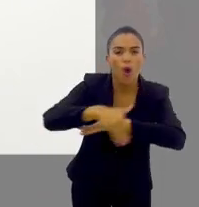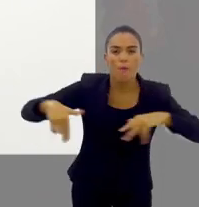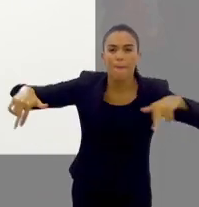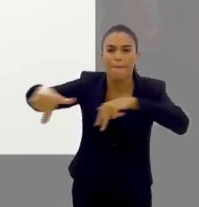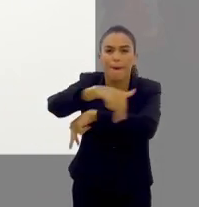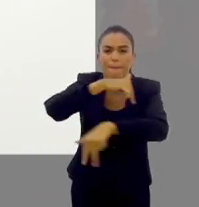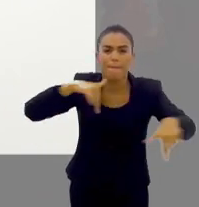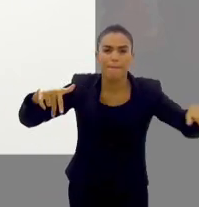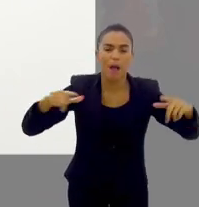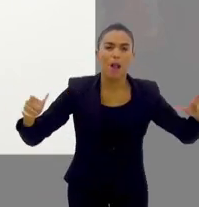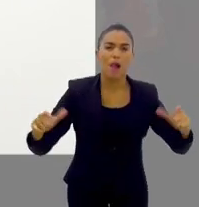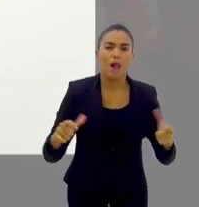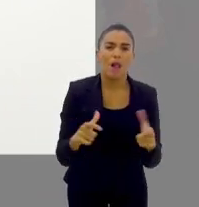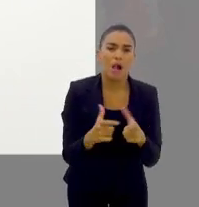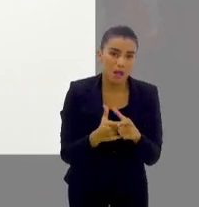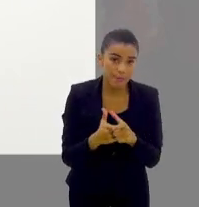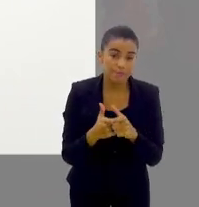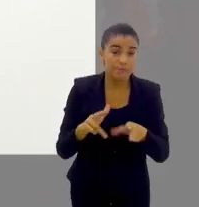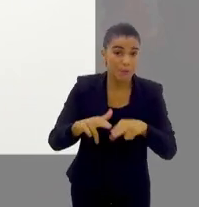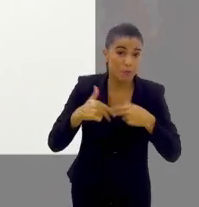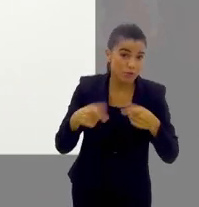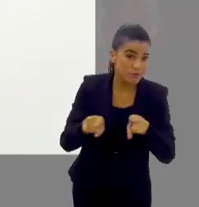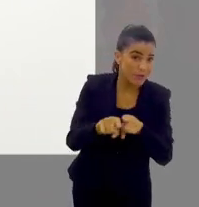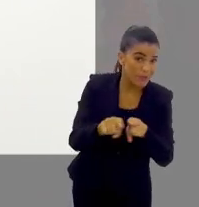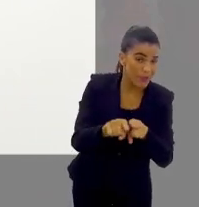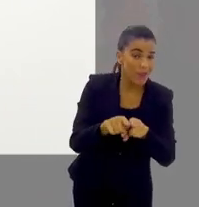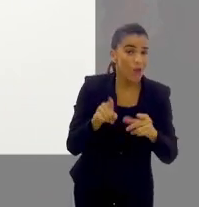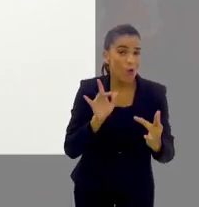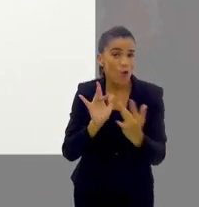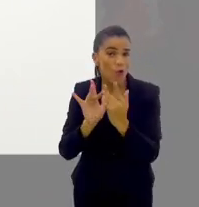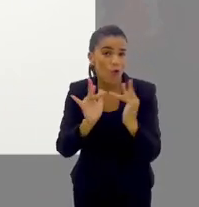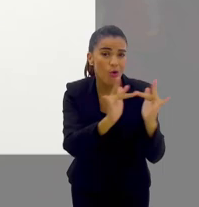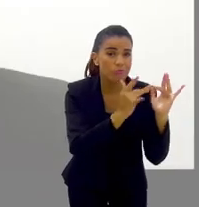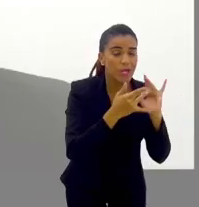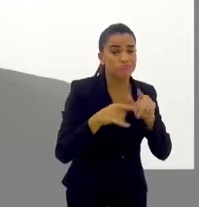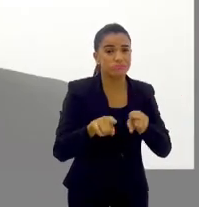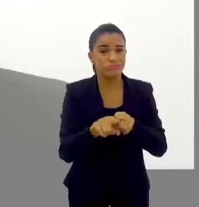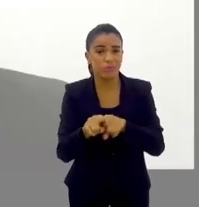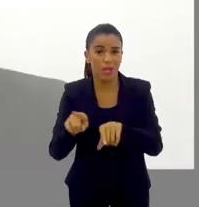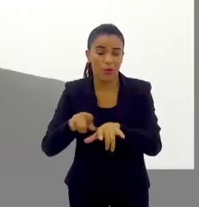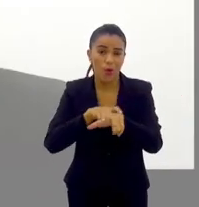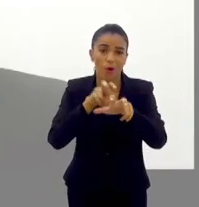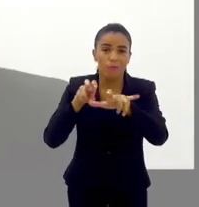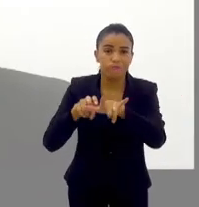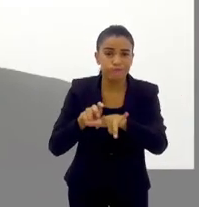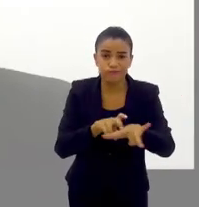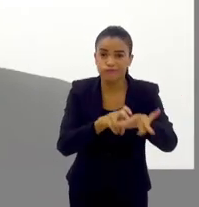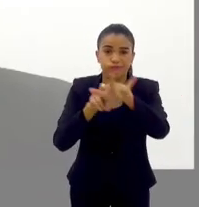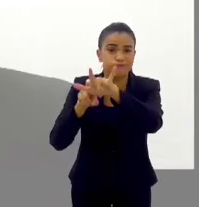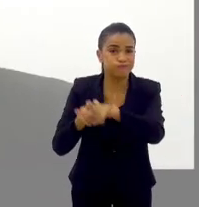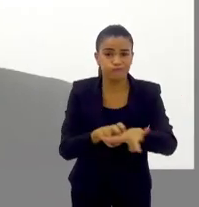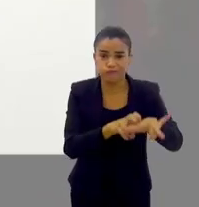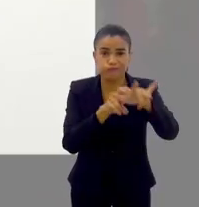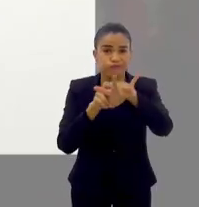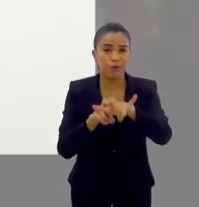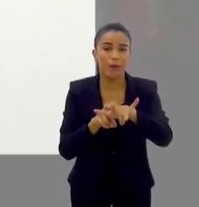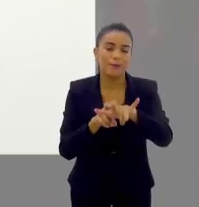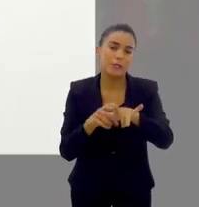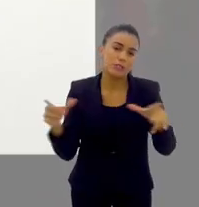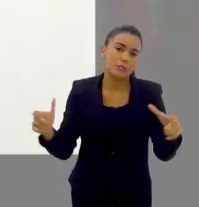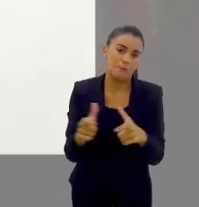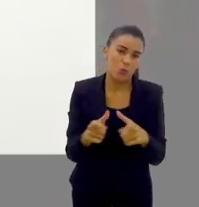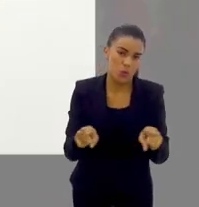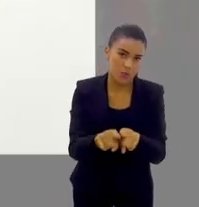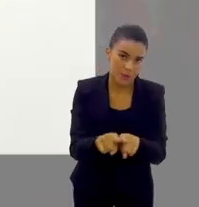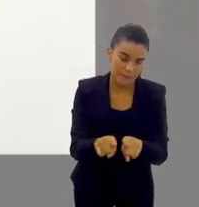rua era diminuída, né? Então, consequentemente, o contágio pelo mosquito pode ser que também tenha diminuído as